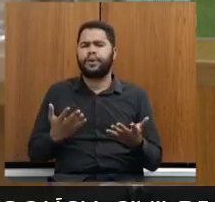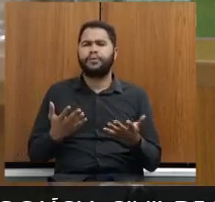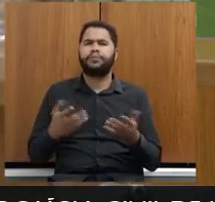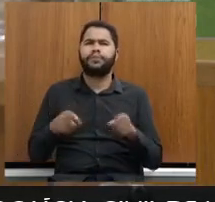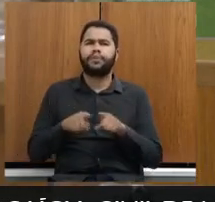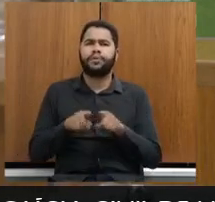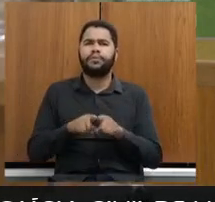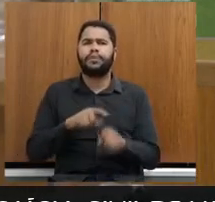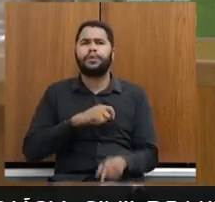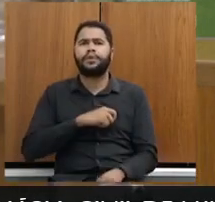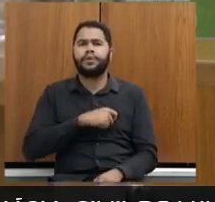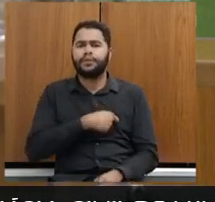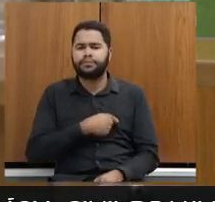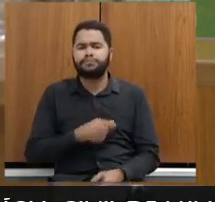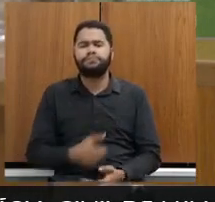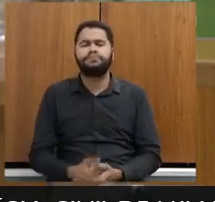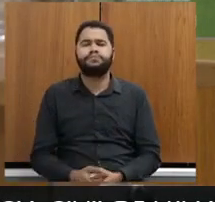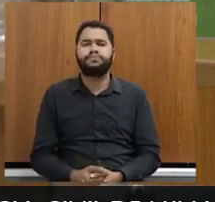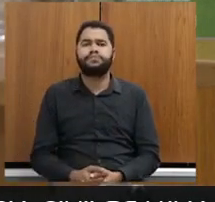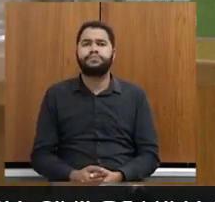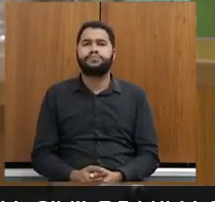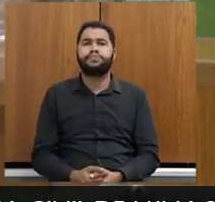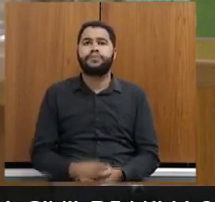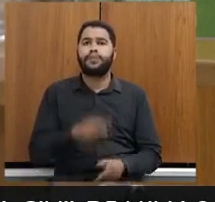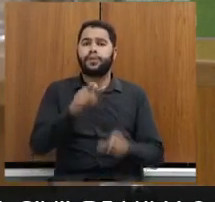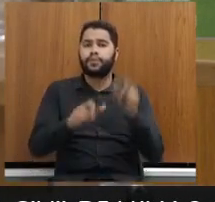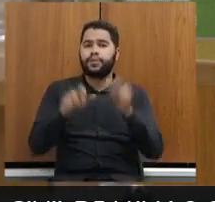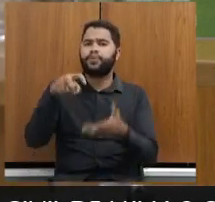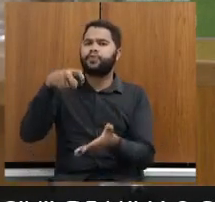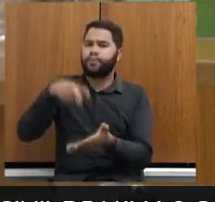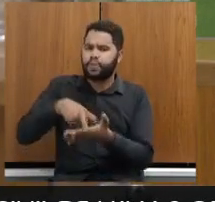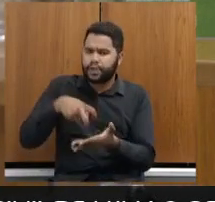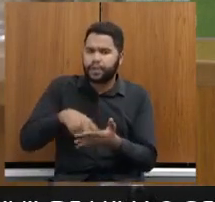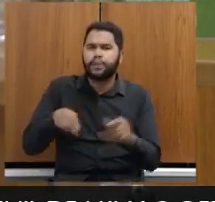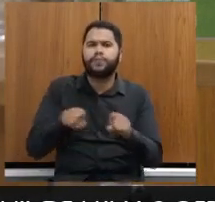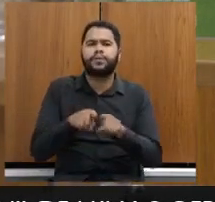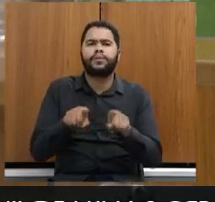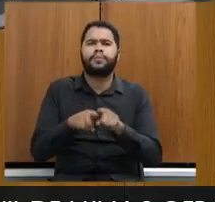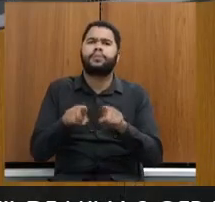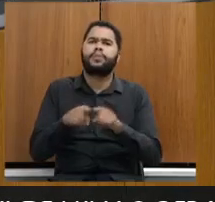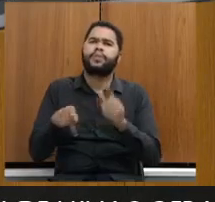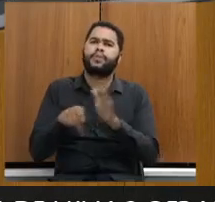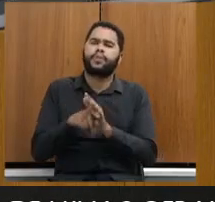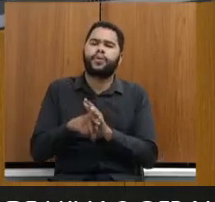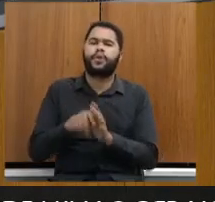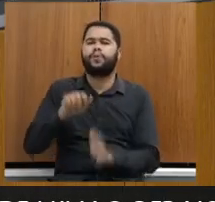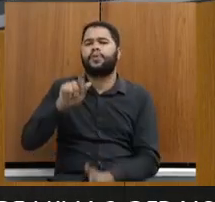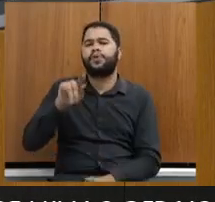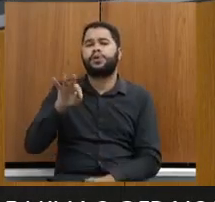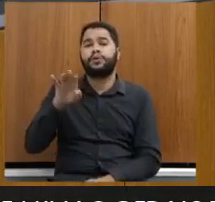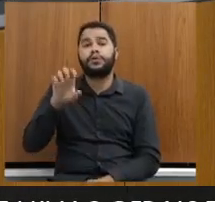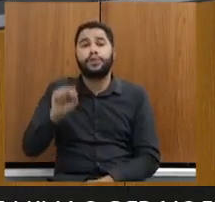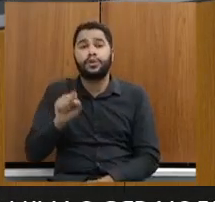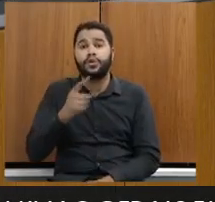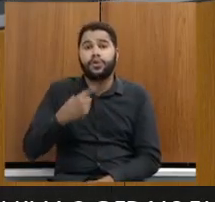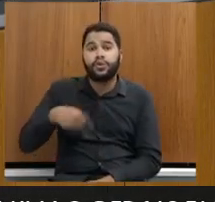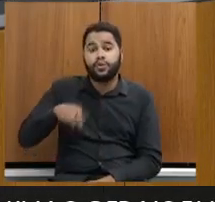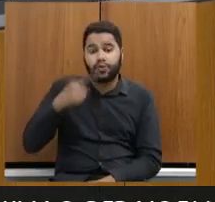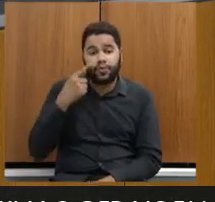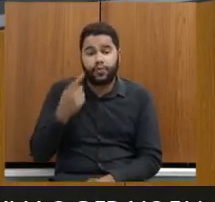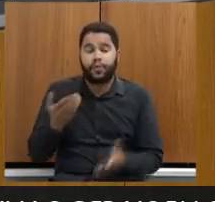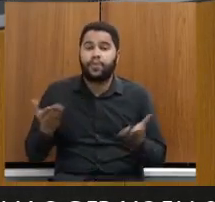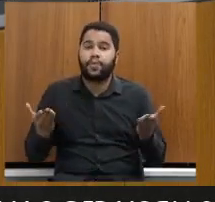navegado o pessoal da Penal também pessoal da Avenida dos agentes ou seja nós vemos